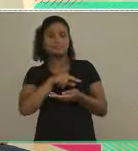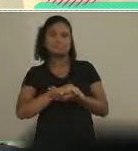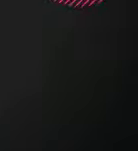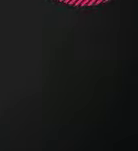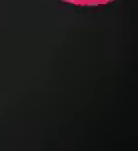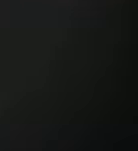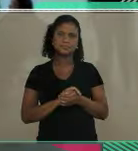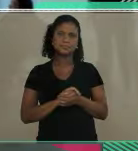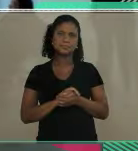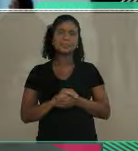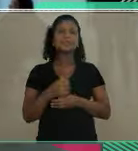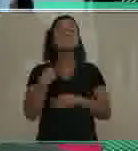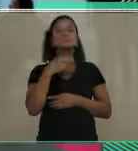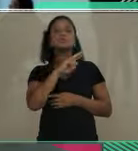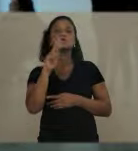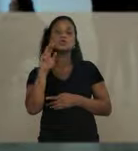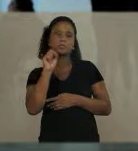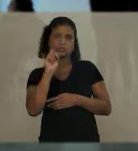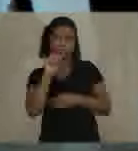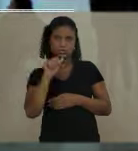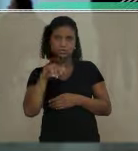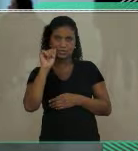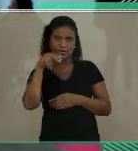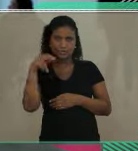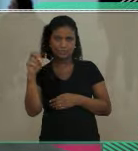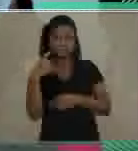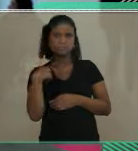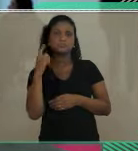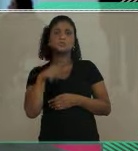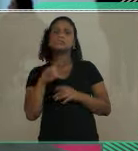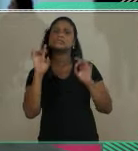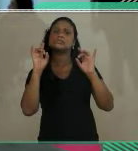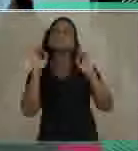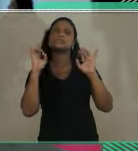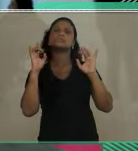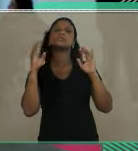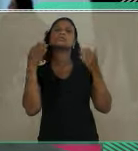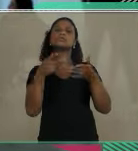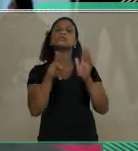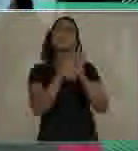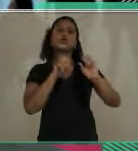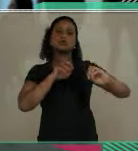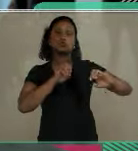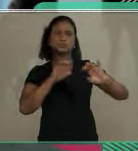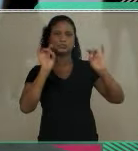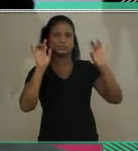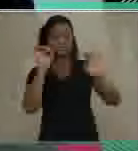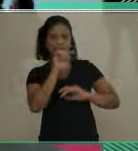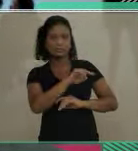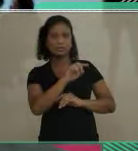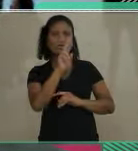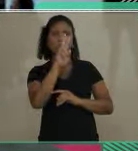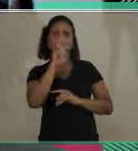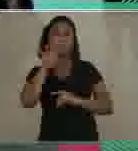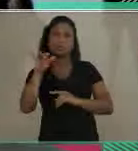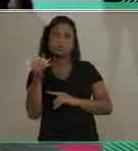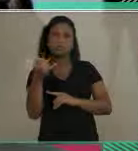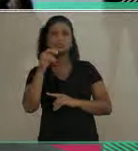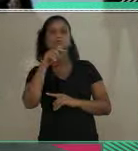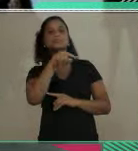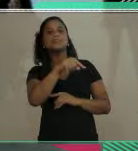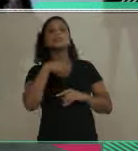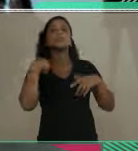Entre nessa dança! Meu nome é Soiane, eu sou especialista em educação especial pela Universidade do